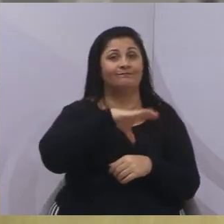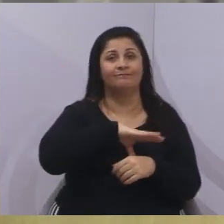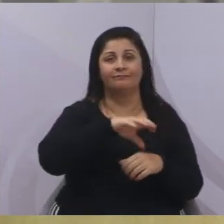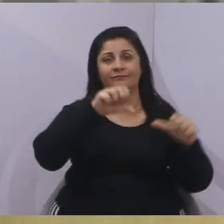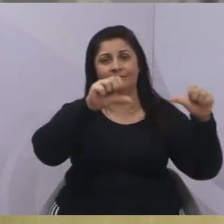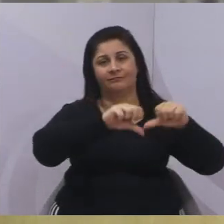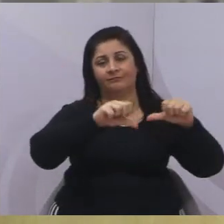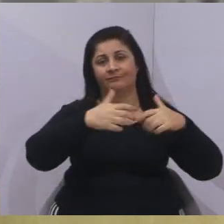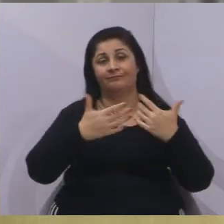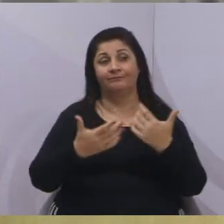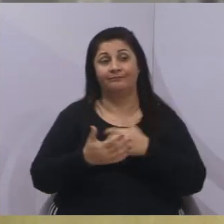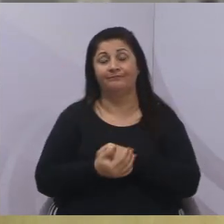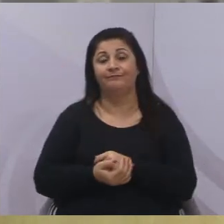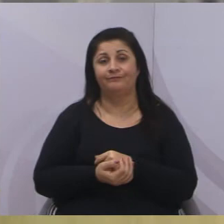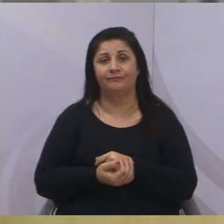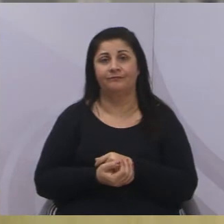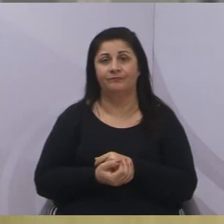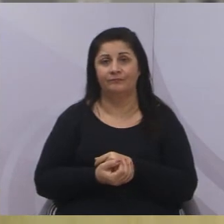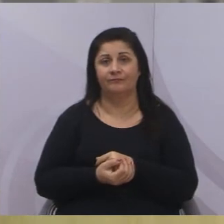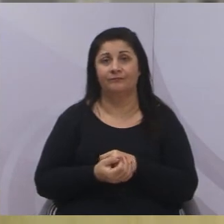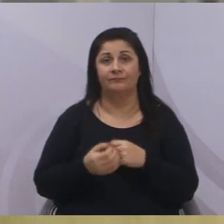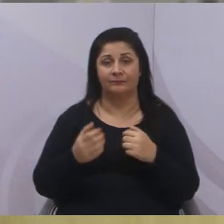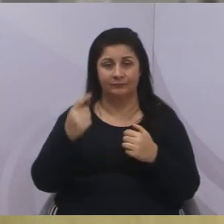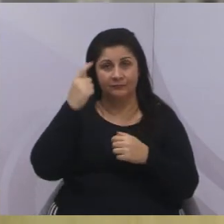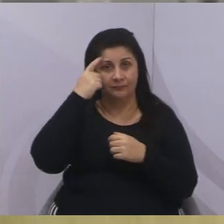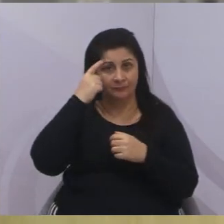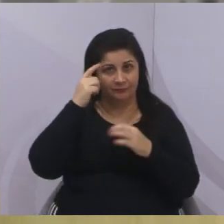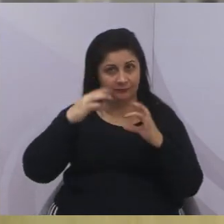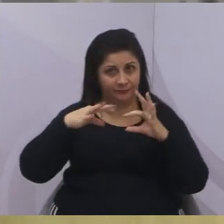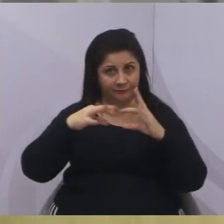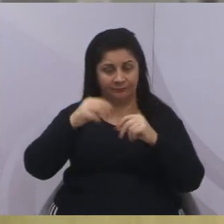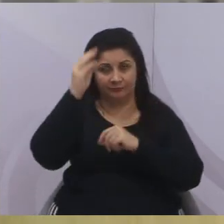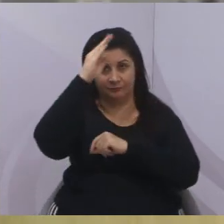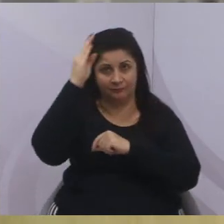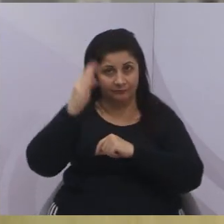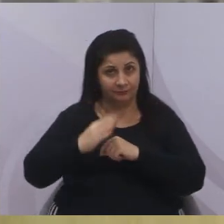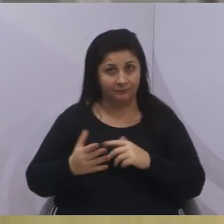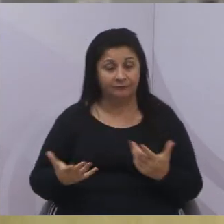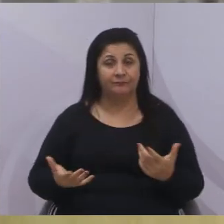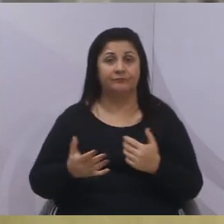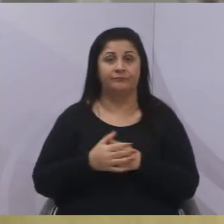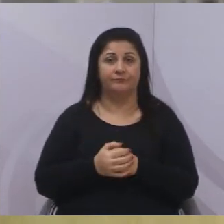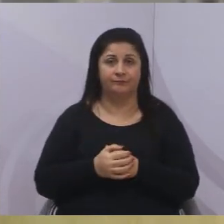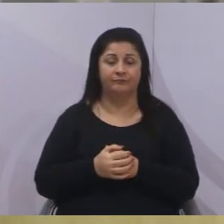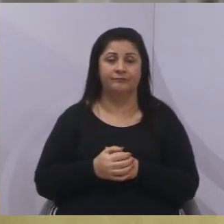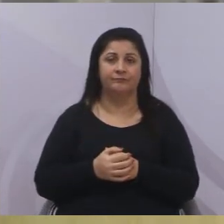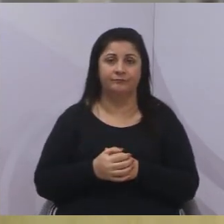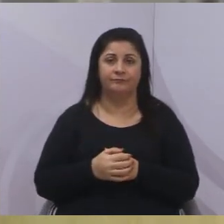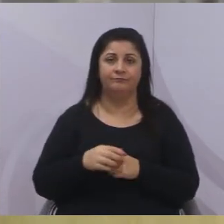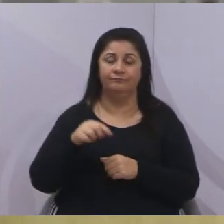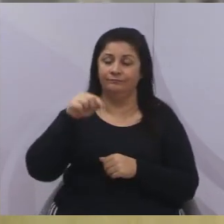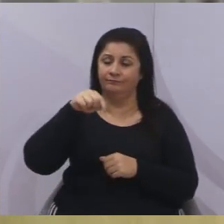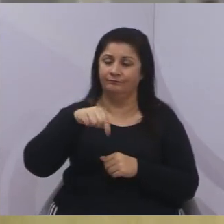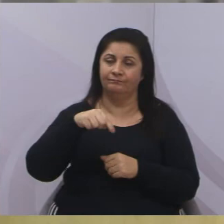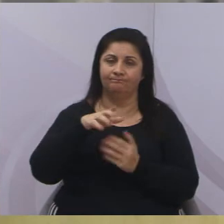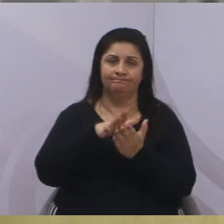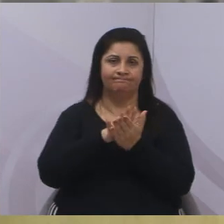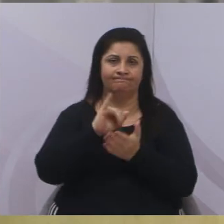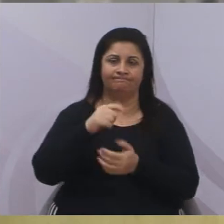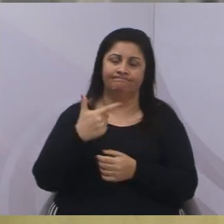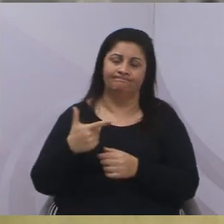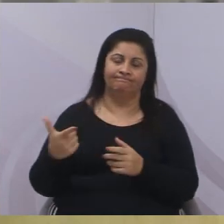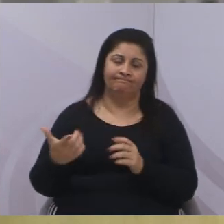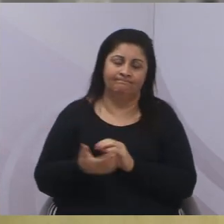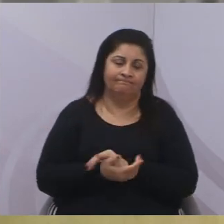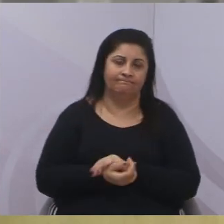A gente tem que pensar no cenário Brasil, né? O Brasil tem uma diversidade, então não veio nenhum médico alocado para